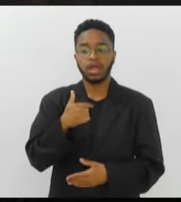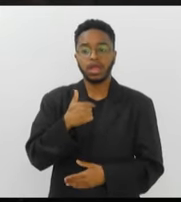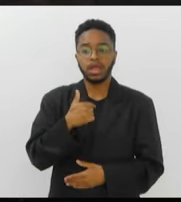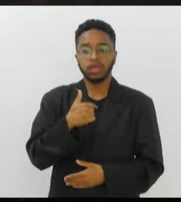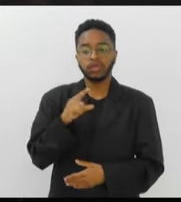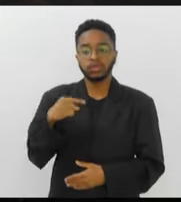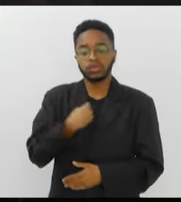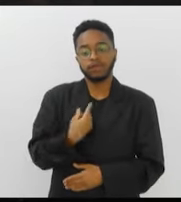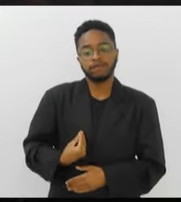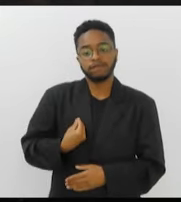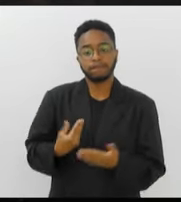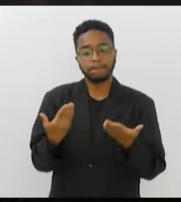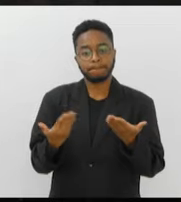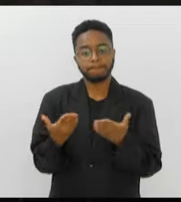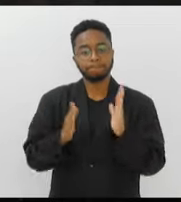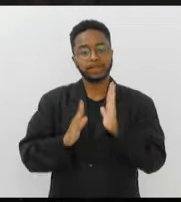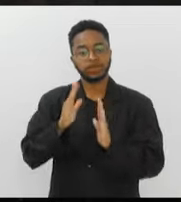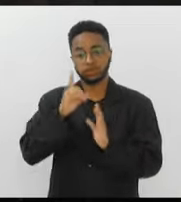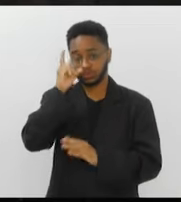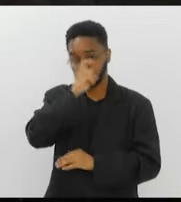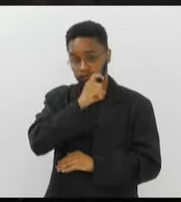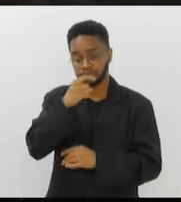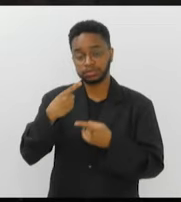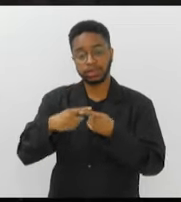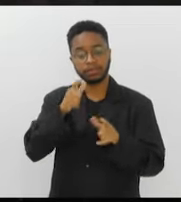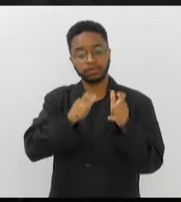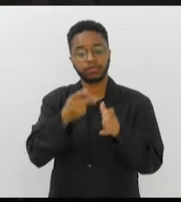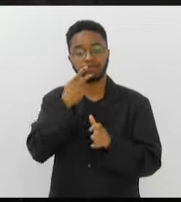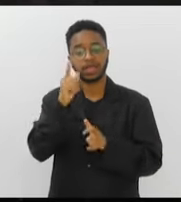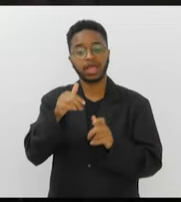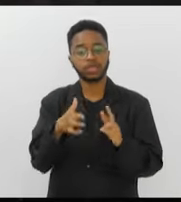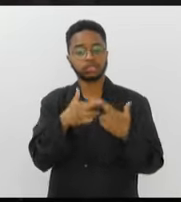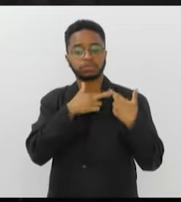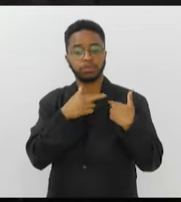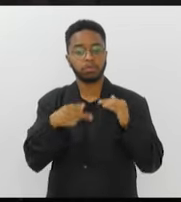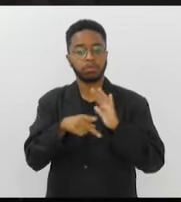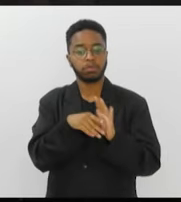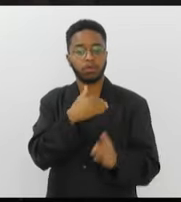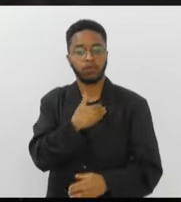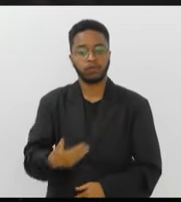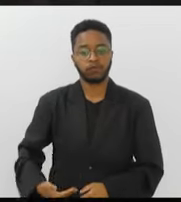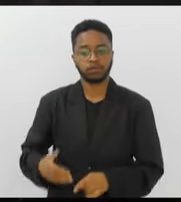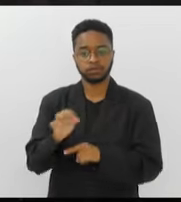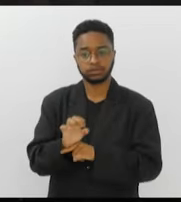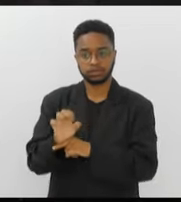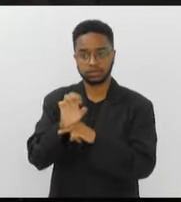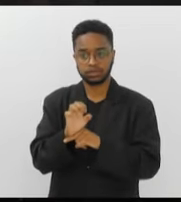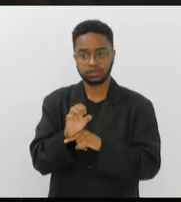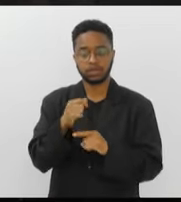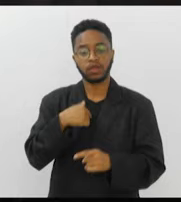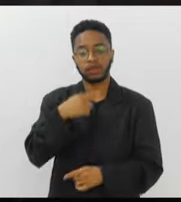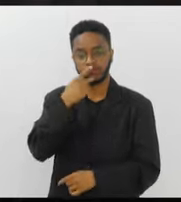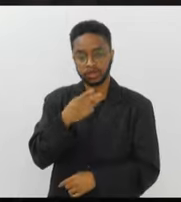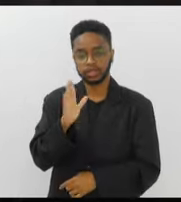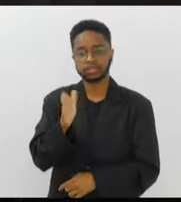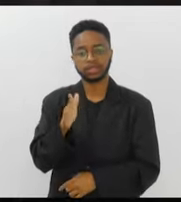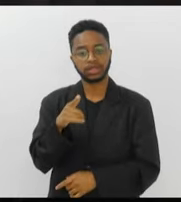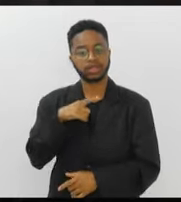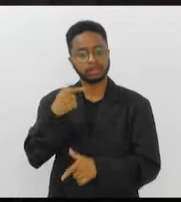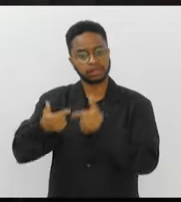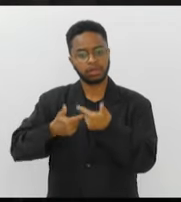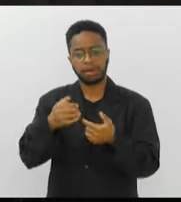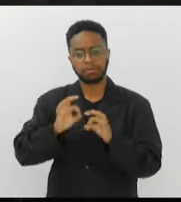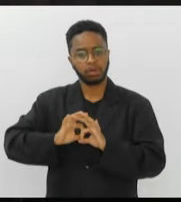gente está vivendo um momento difícil. Eu vi gente falando que é a responsabilidade do governo do estado. Caramba, o Coronel Menezes fazendo um grande